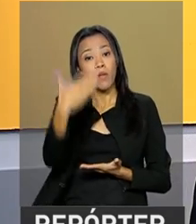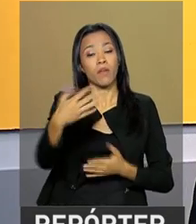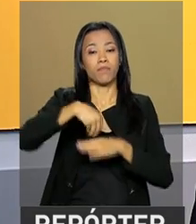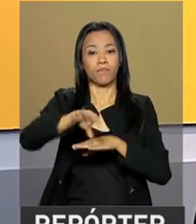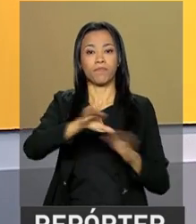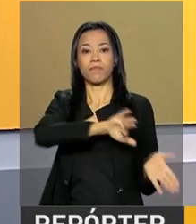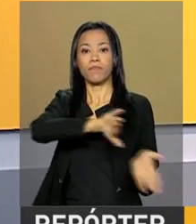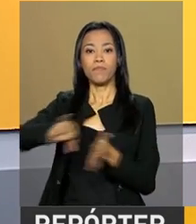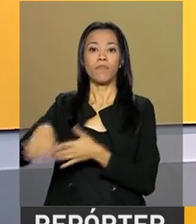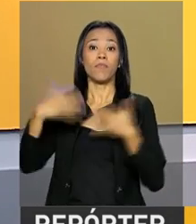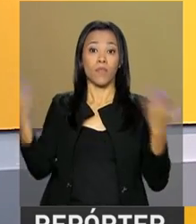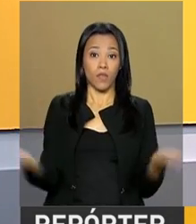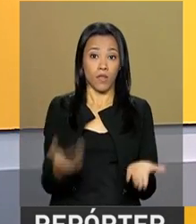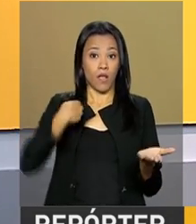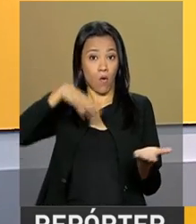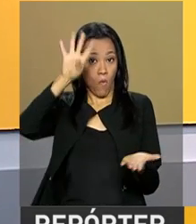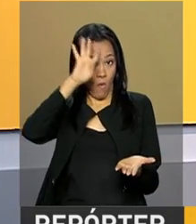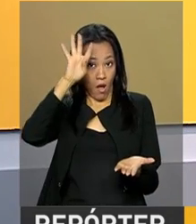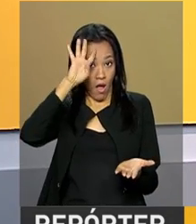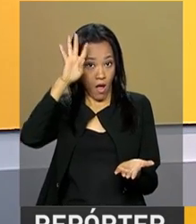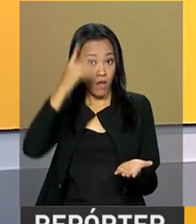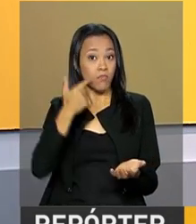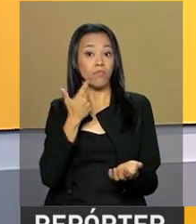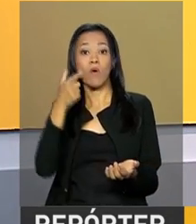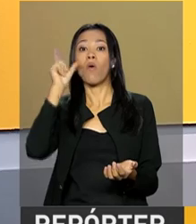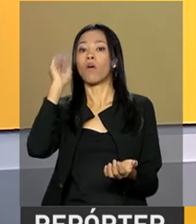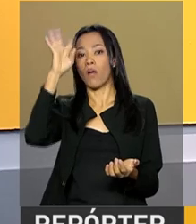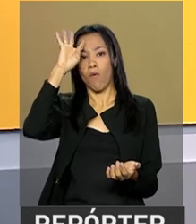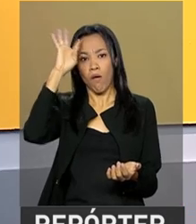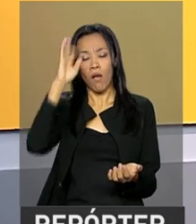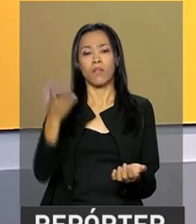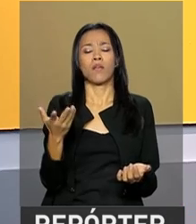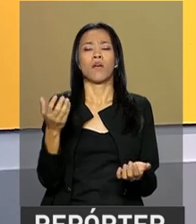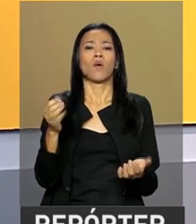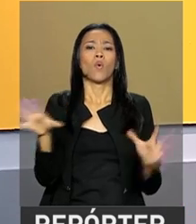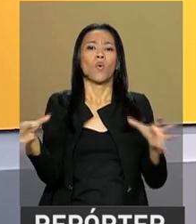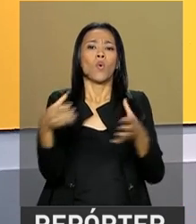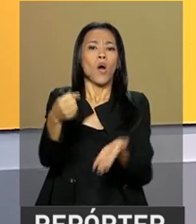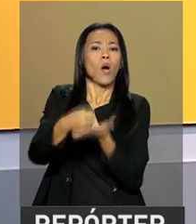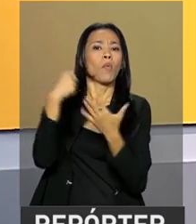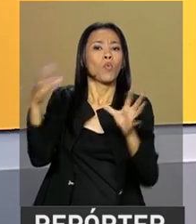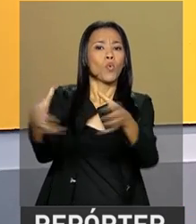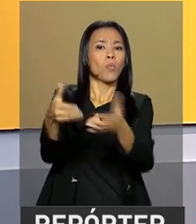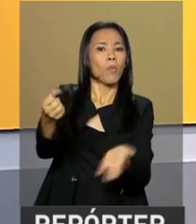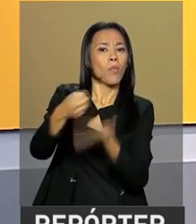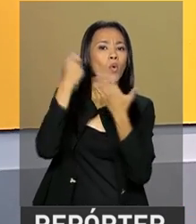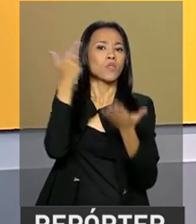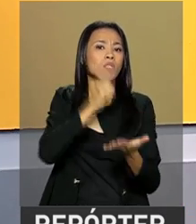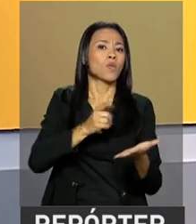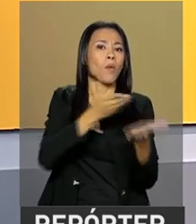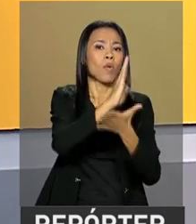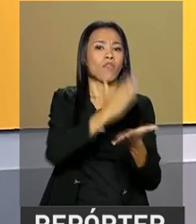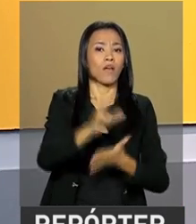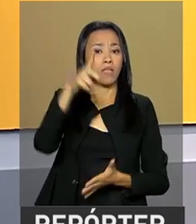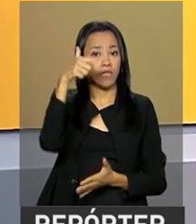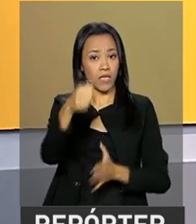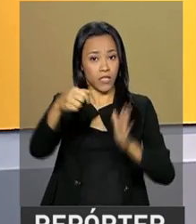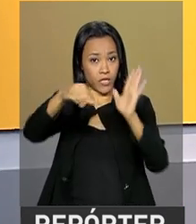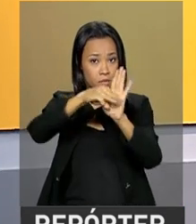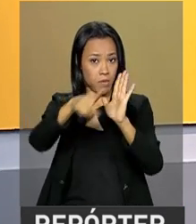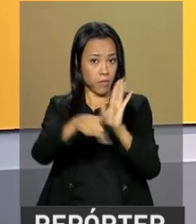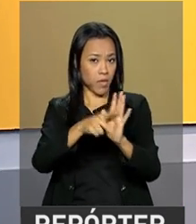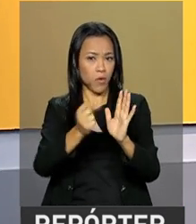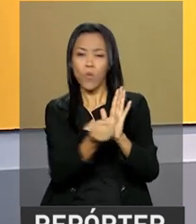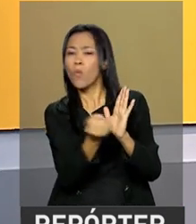nesta quarta-feira a base aliada ao governo na Câmara dos Deputados conseguiu aprovar sete medidas Provisórias